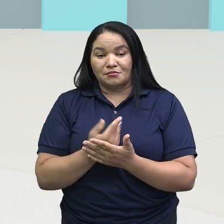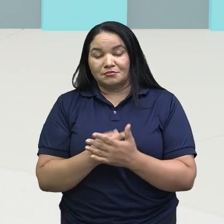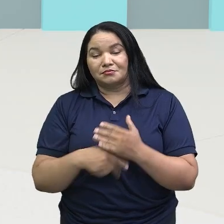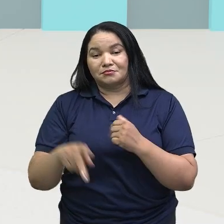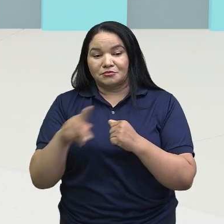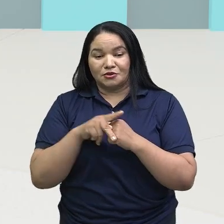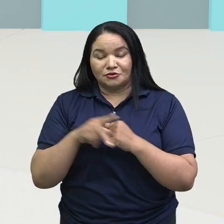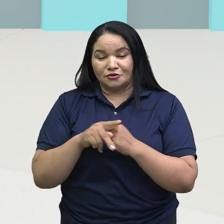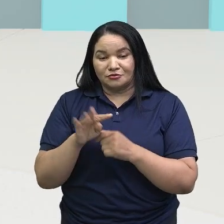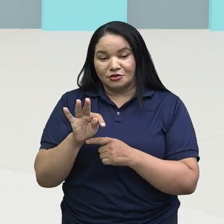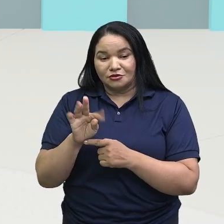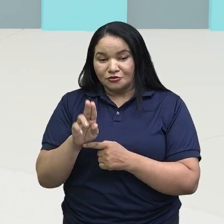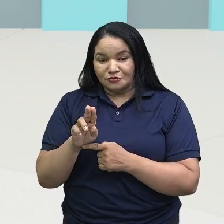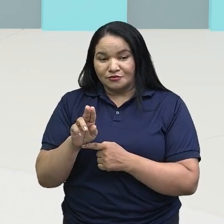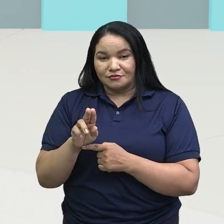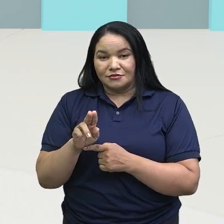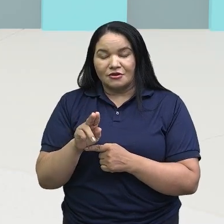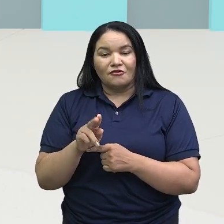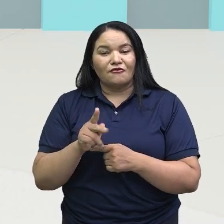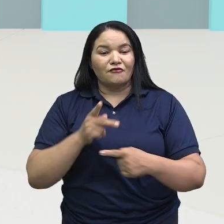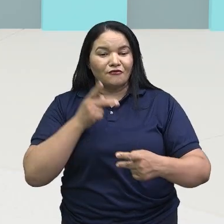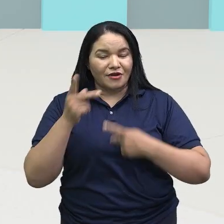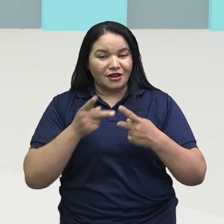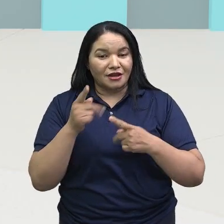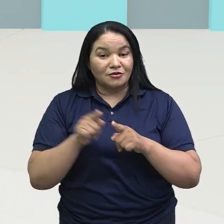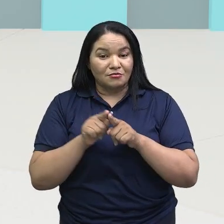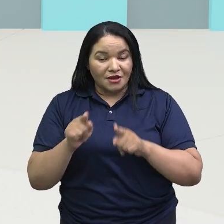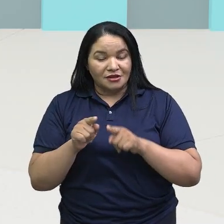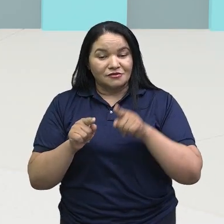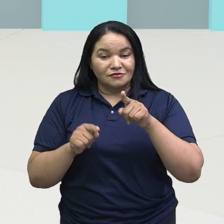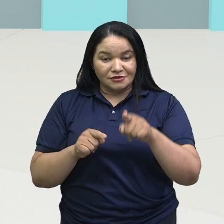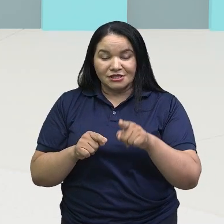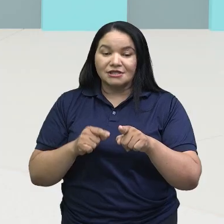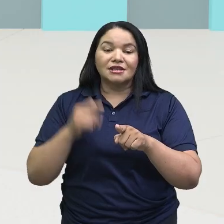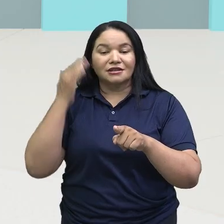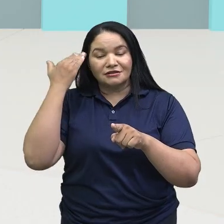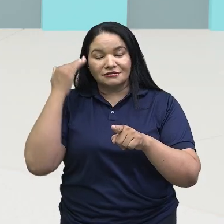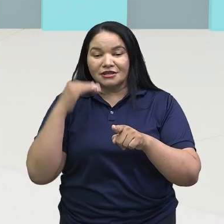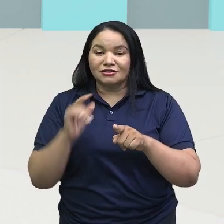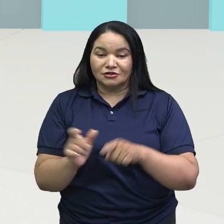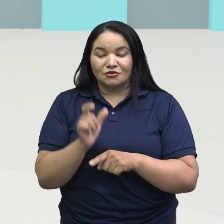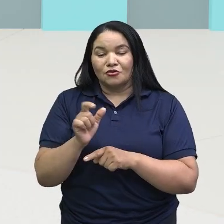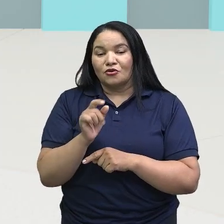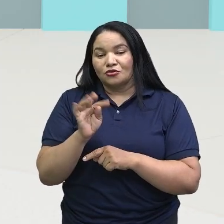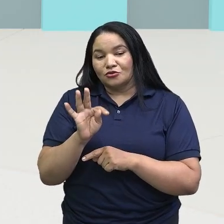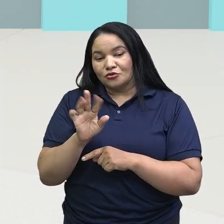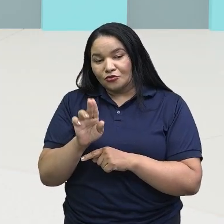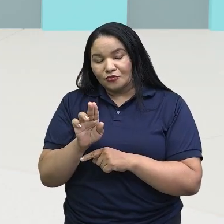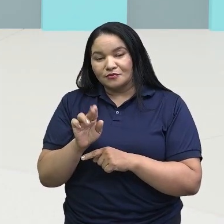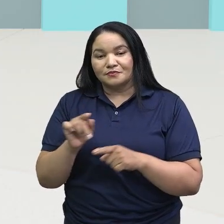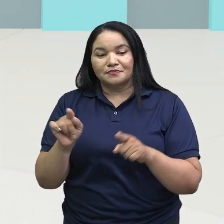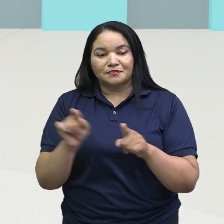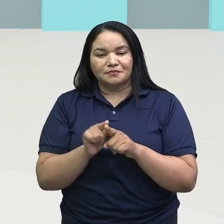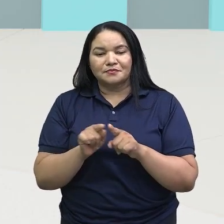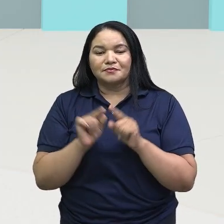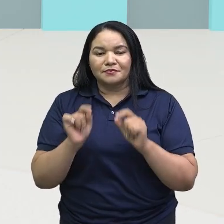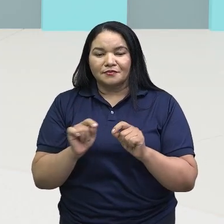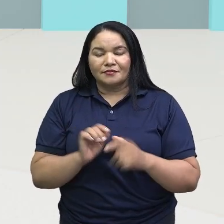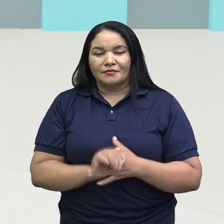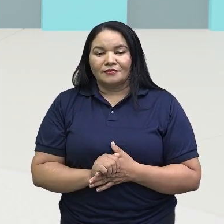né? Não é falado o tu, mas você entende que é o tu. Então, perfeitamente o poema é colocado, nós